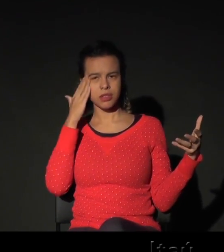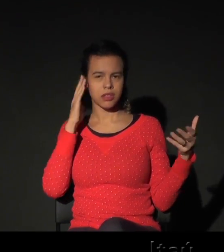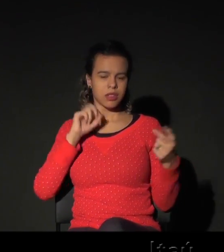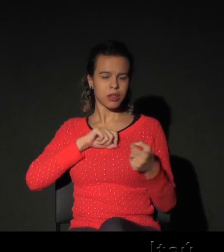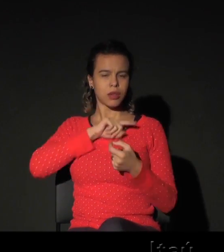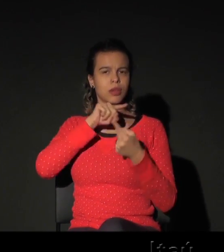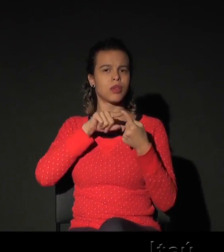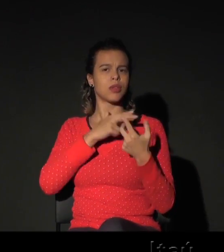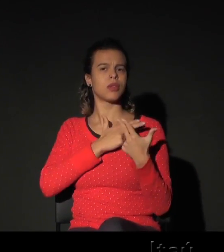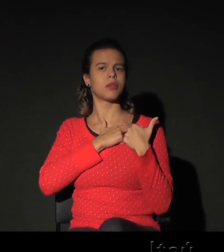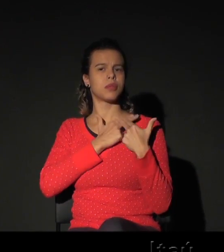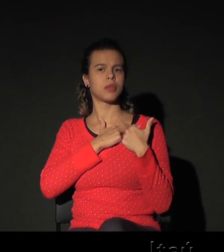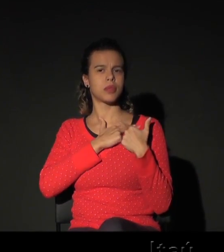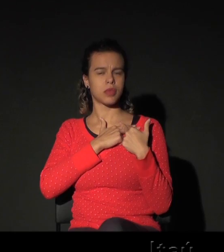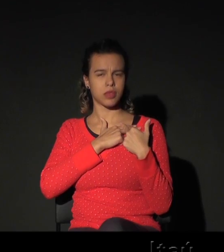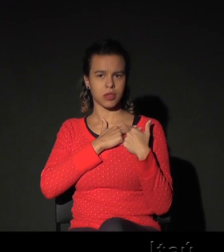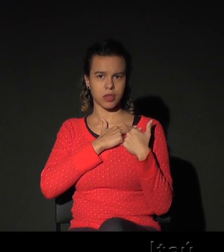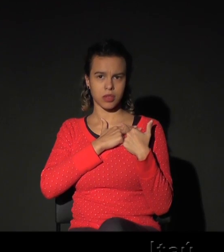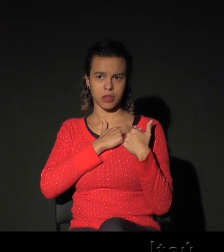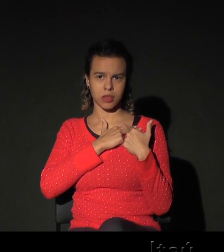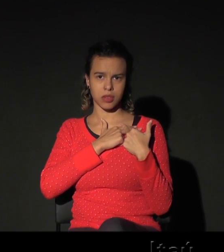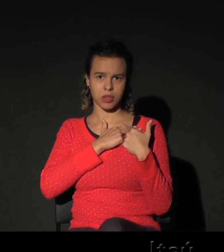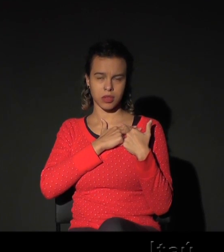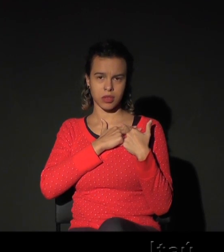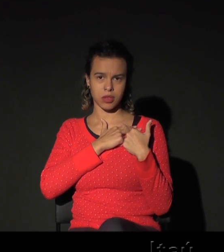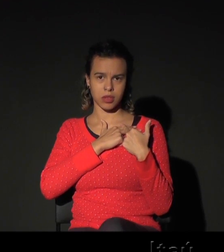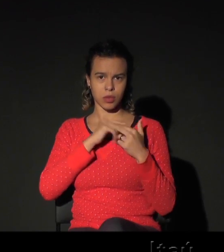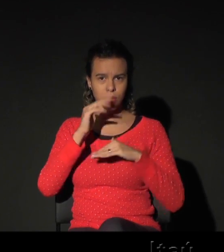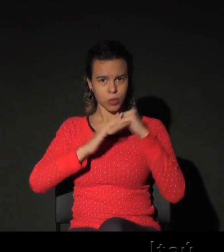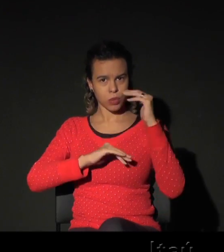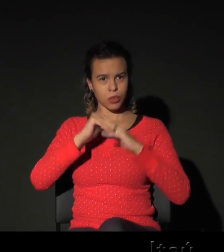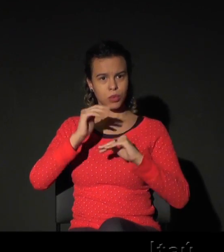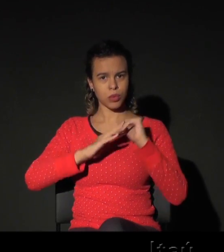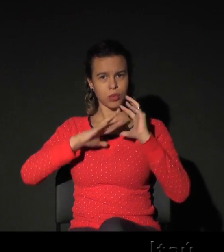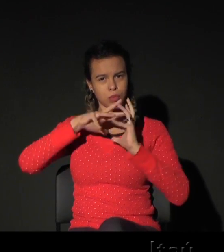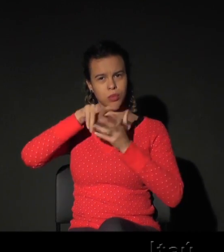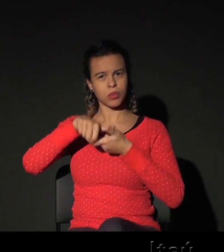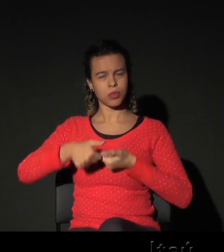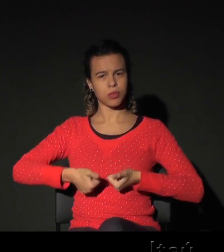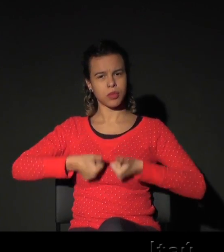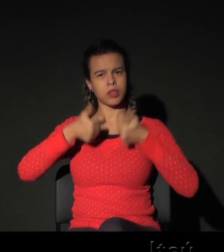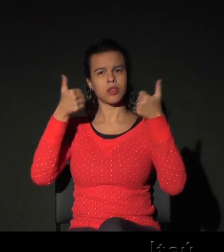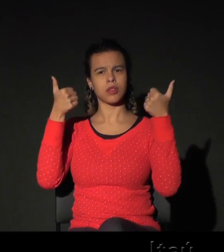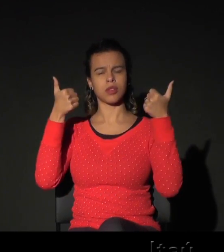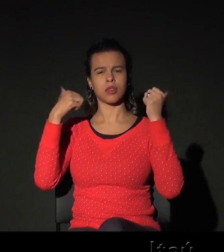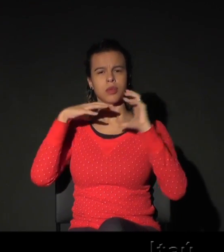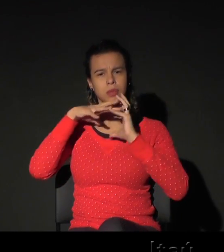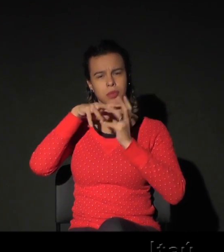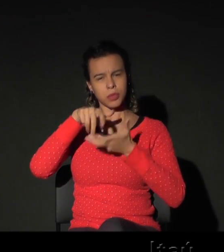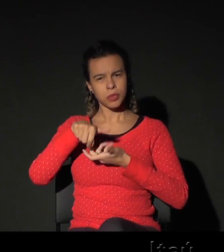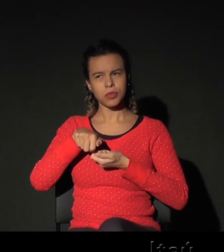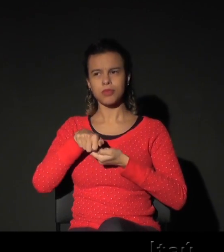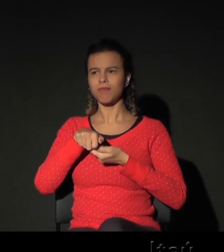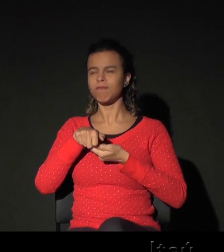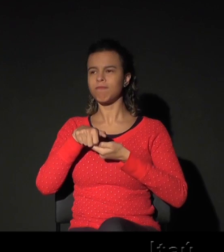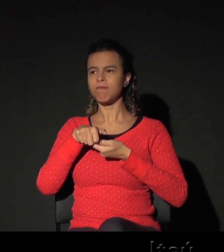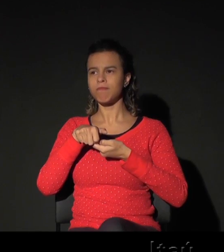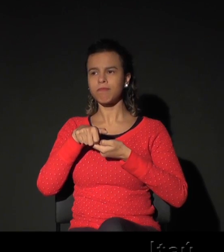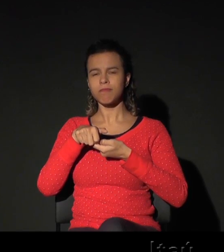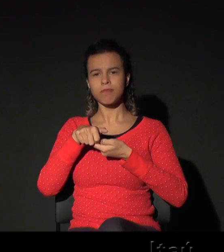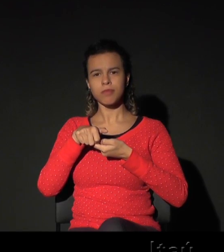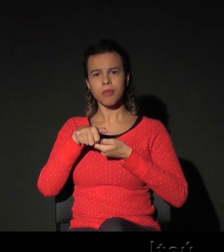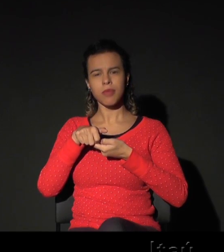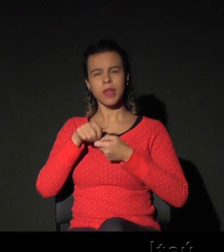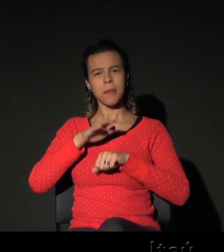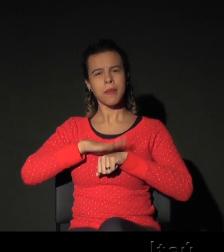qual é a sua função na construção de um planeta melhor de um planeta